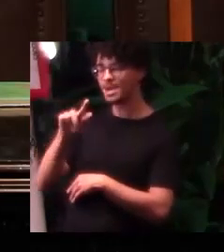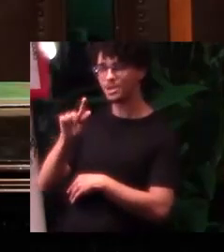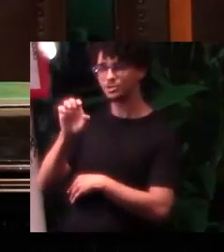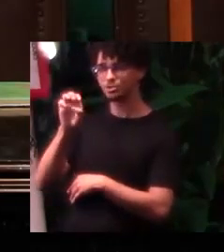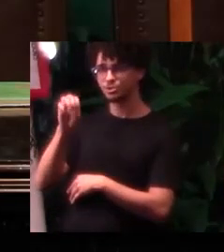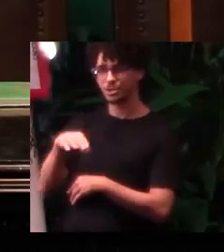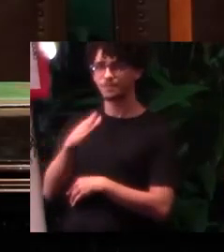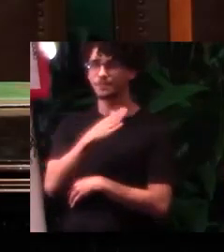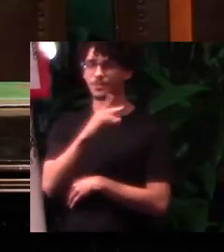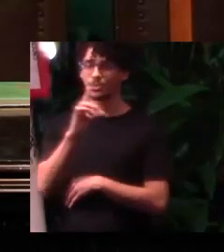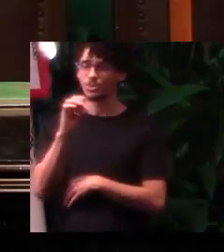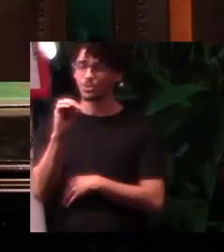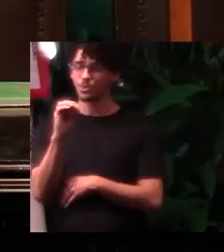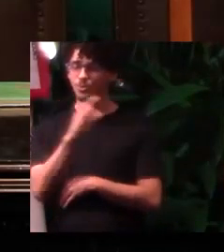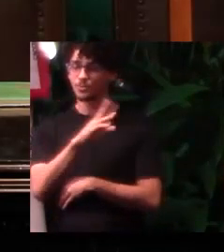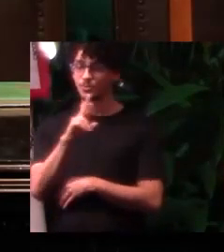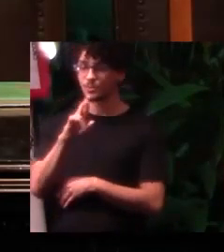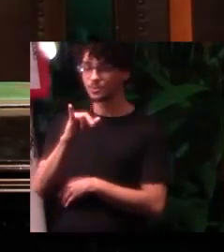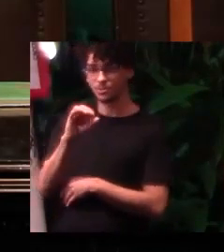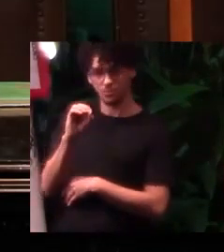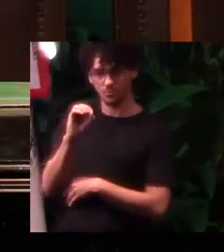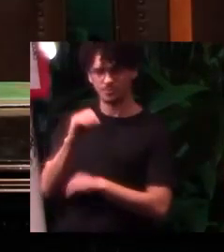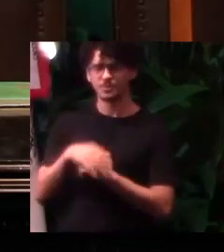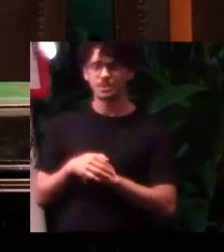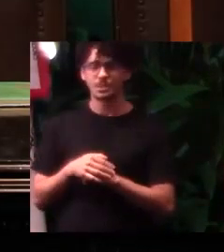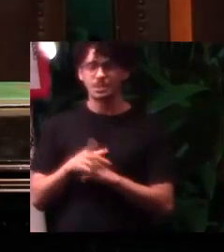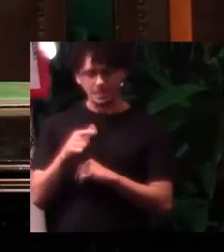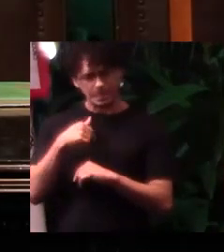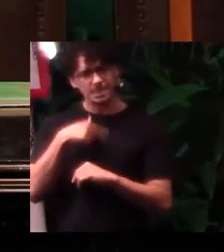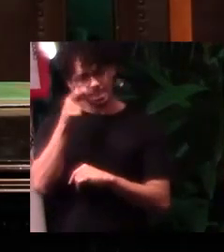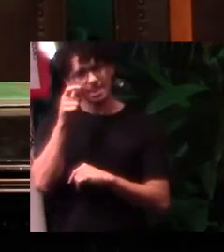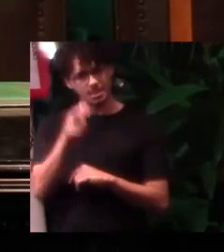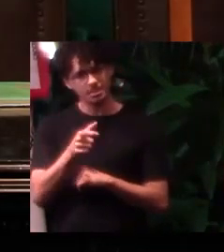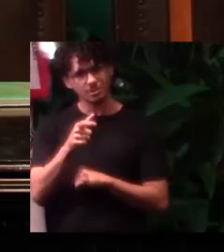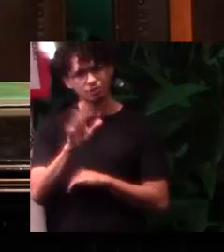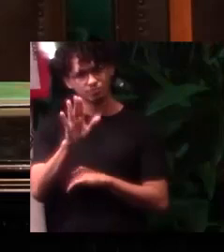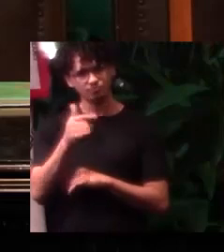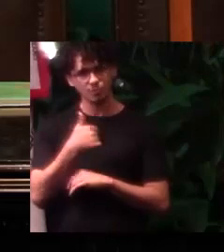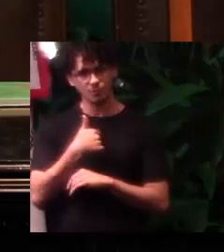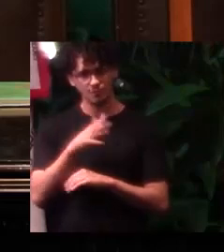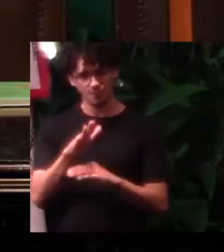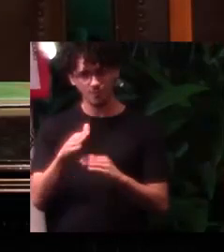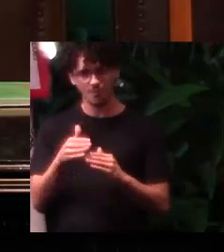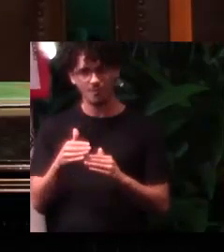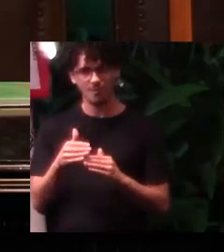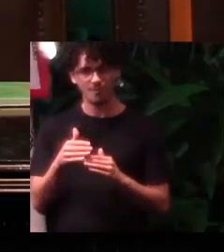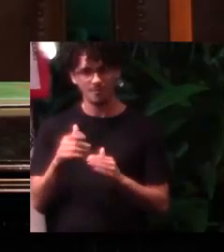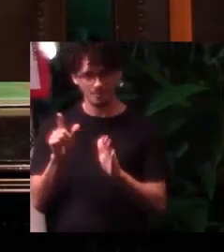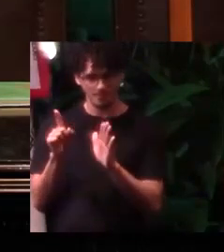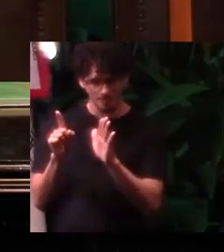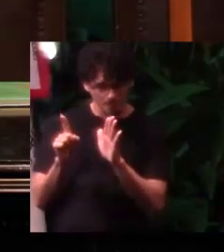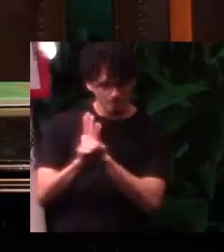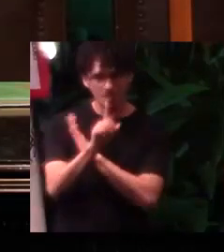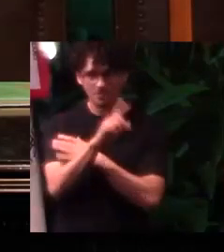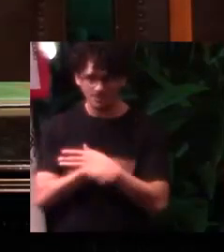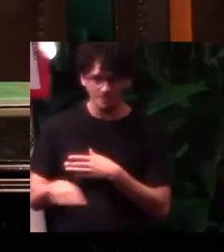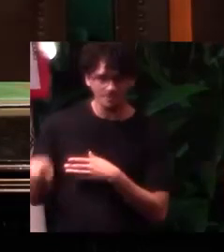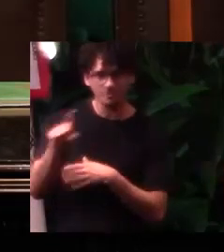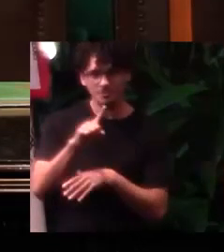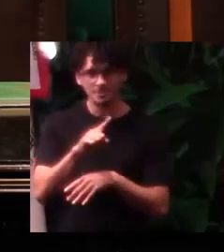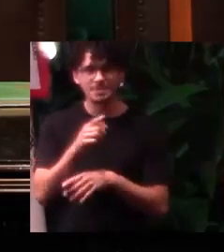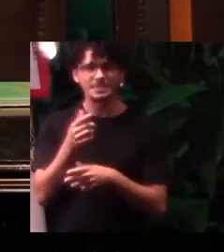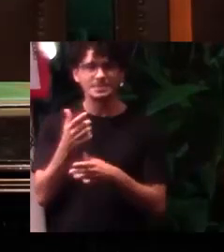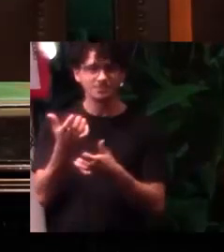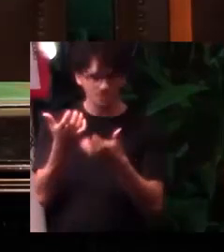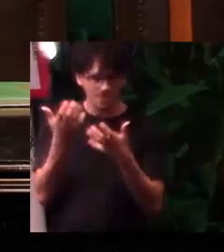É interessante, e eu vou até me permitir fazer a pergunta, mas não se acanha, é até para